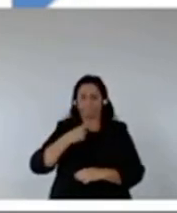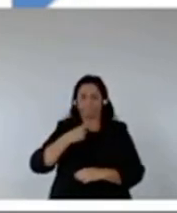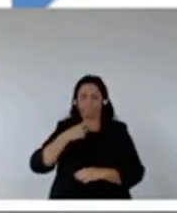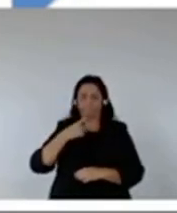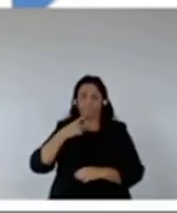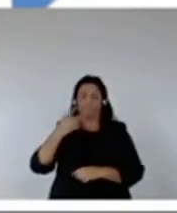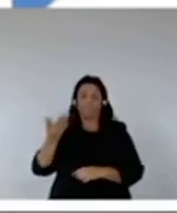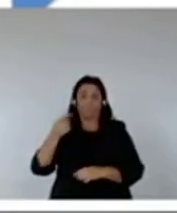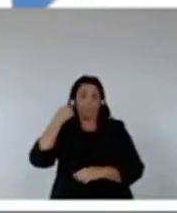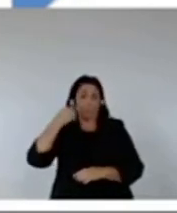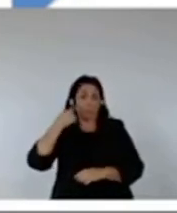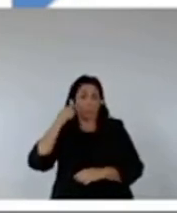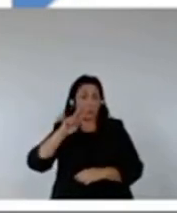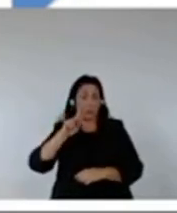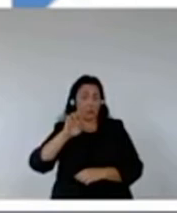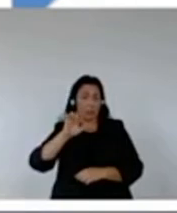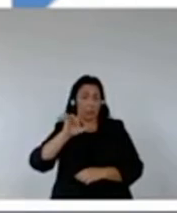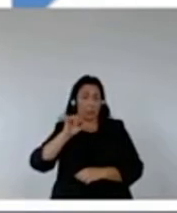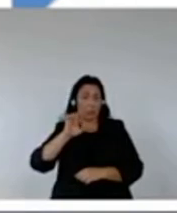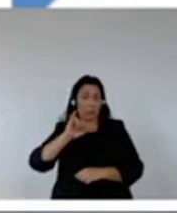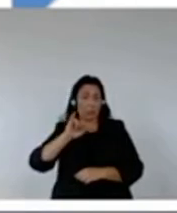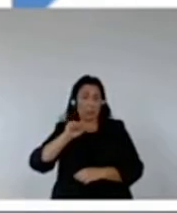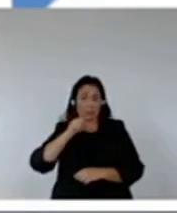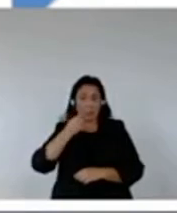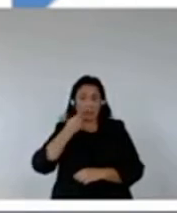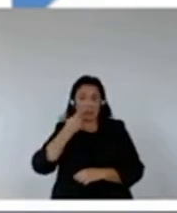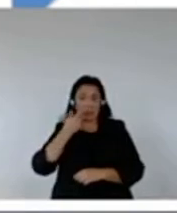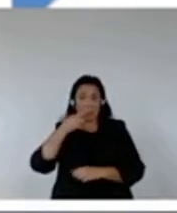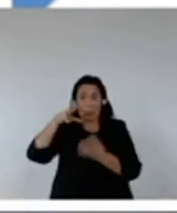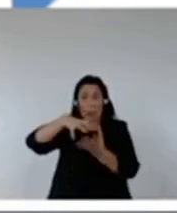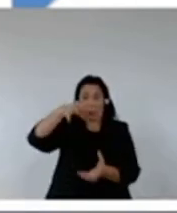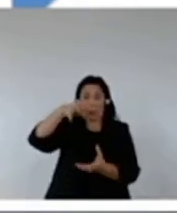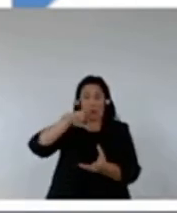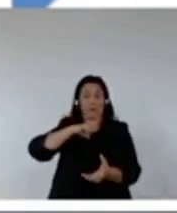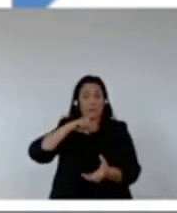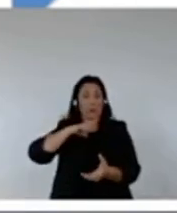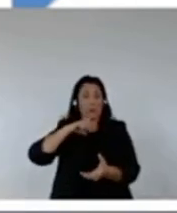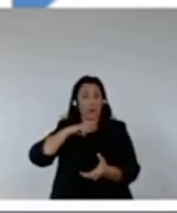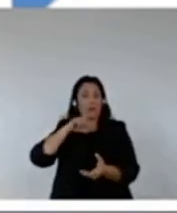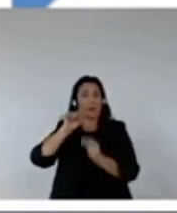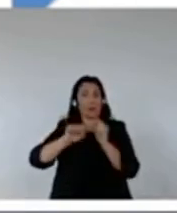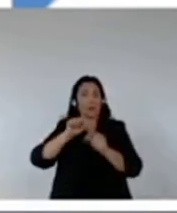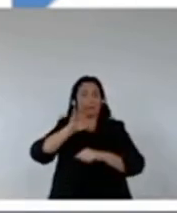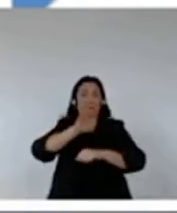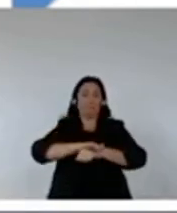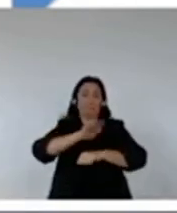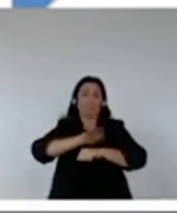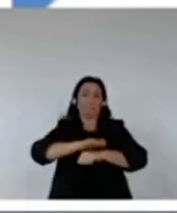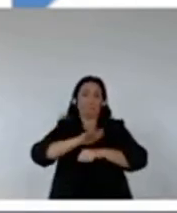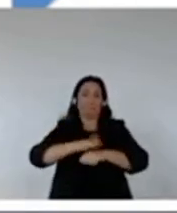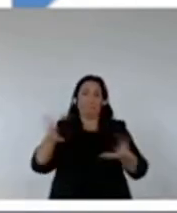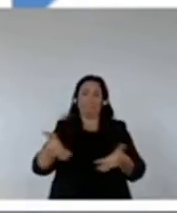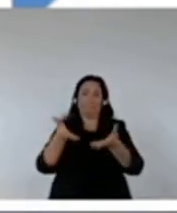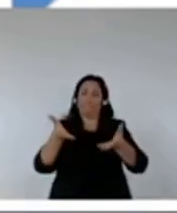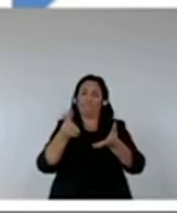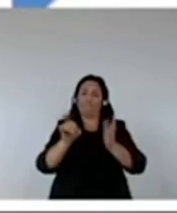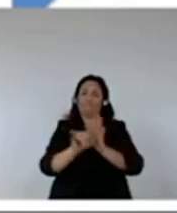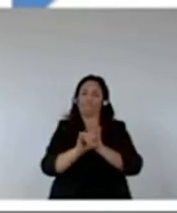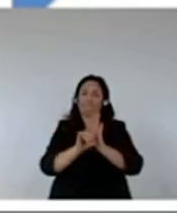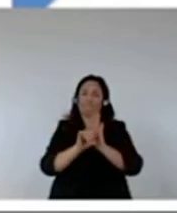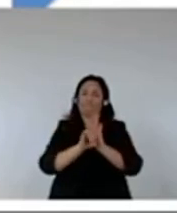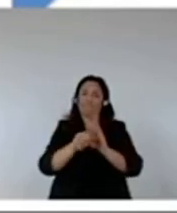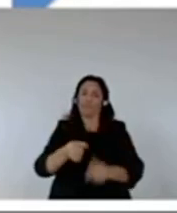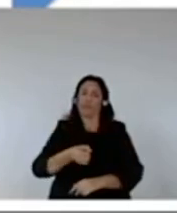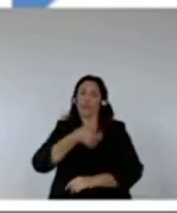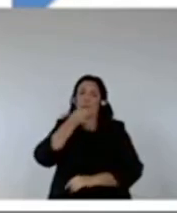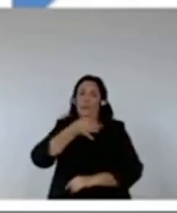colocou, a questão da autonomia. Quer dizer, é preciso ter um estímulo à identidade e ao livre-arbítrio. E essa